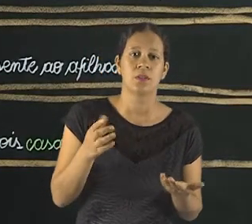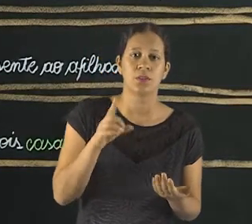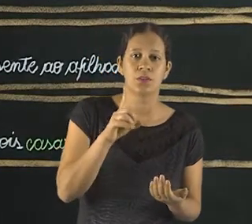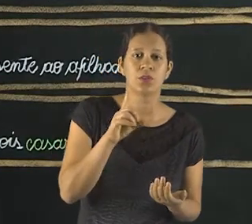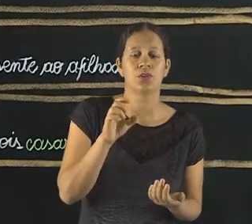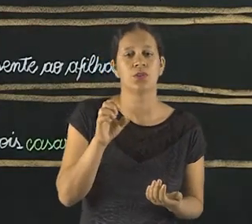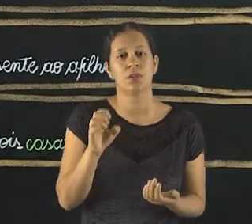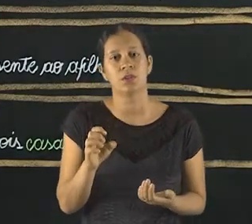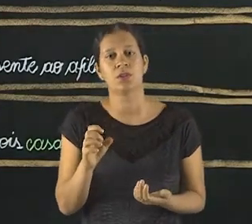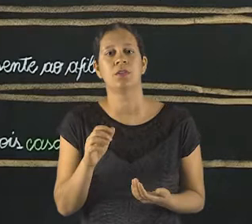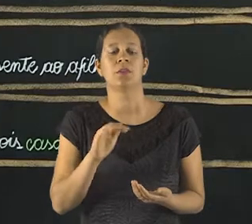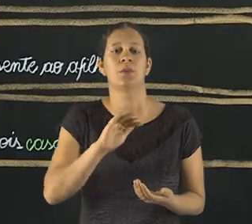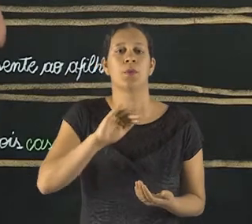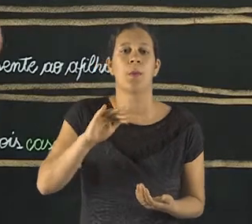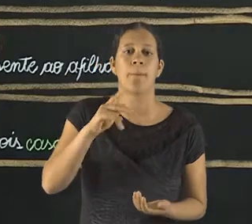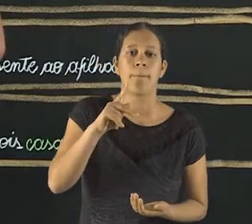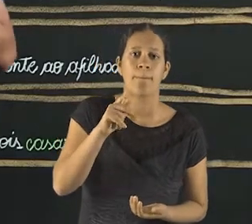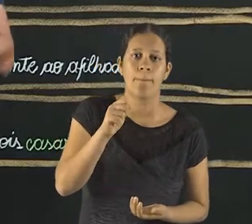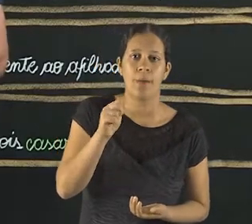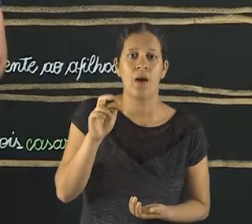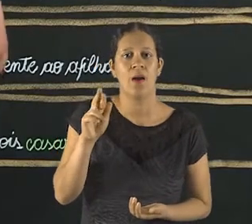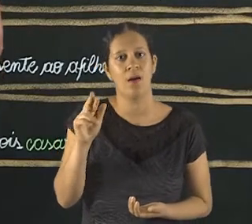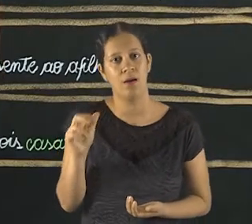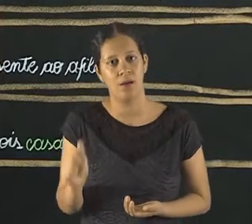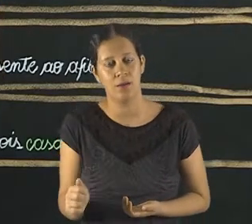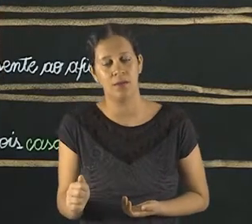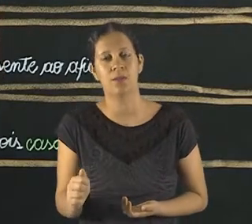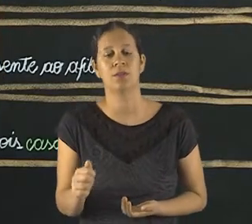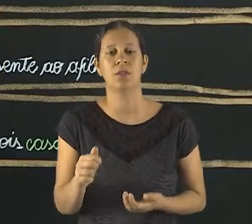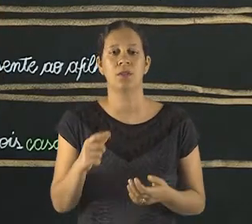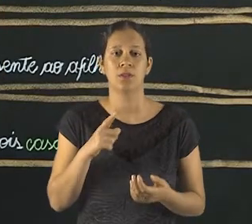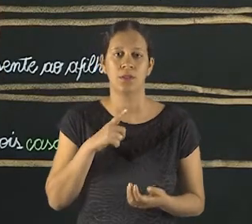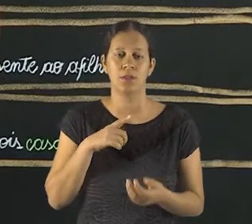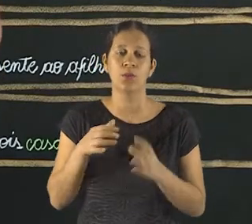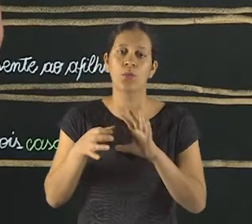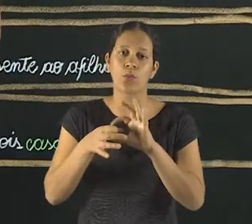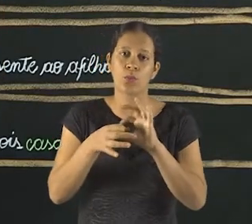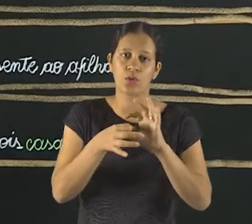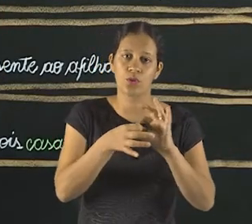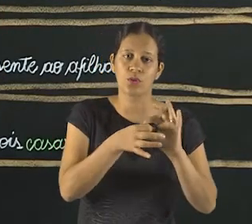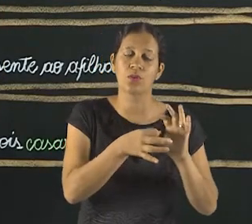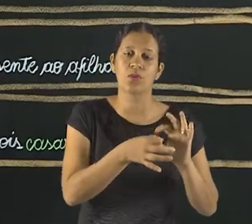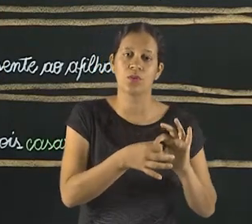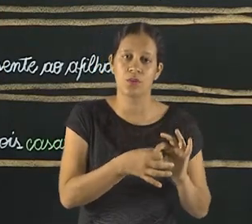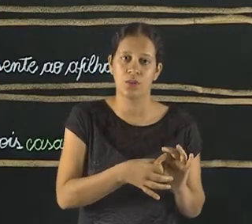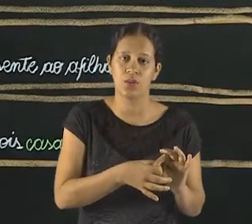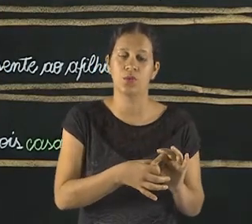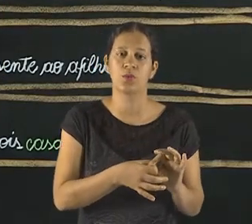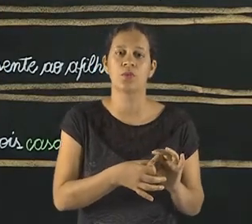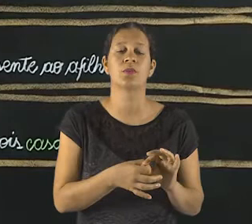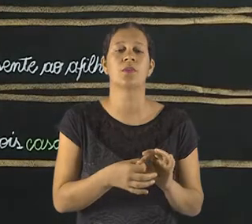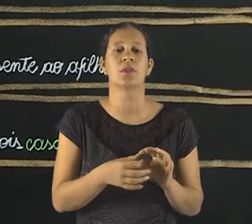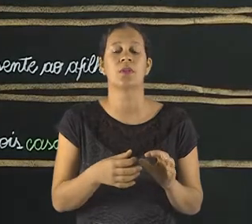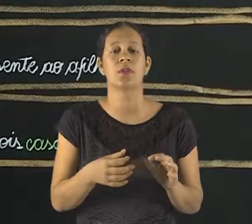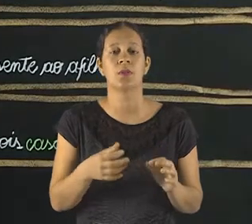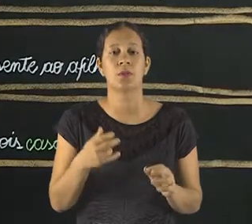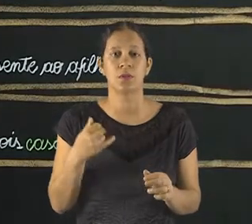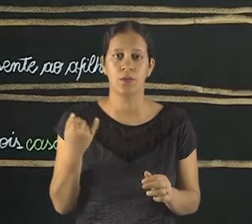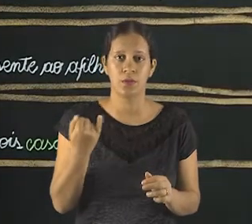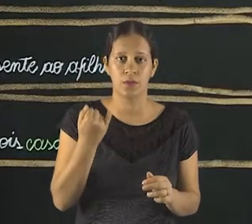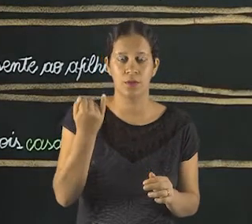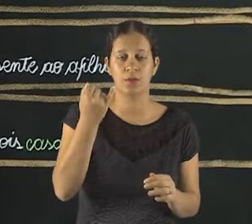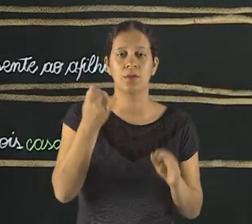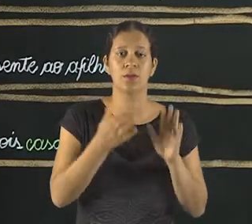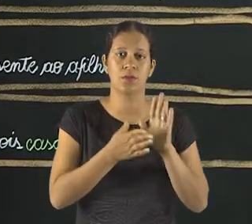tais como de, para, a, ó, são preposições que podem aparecer dentro de um contexto sintático que vão funcionar